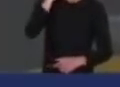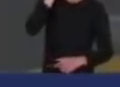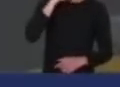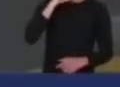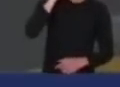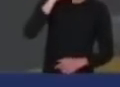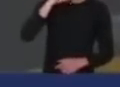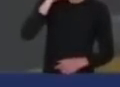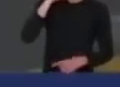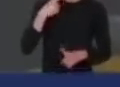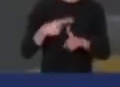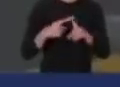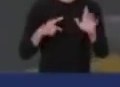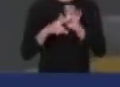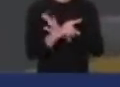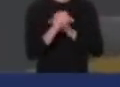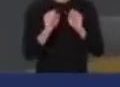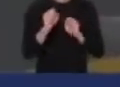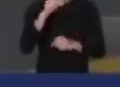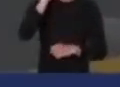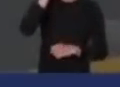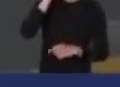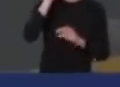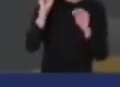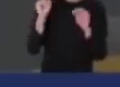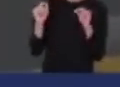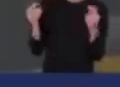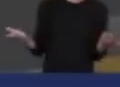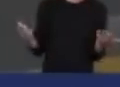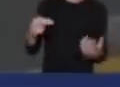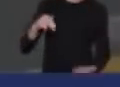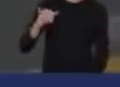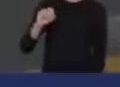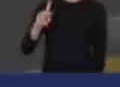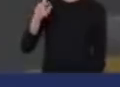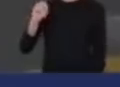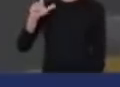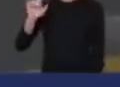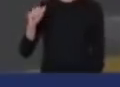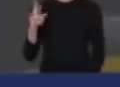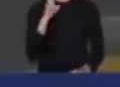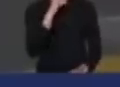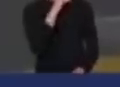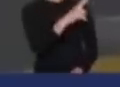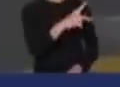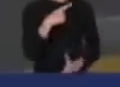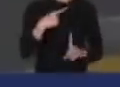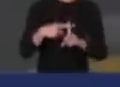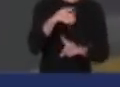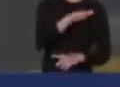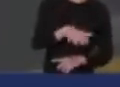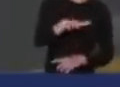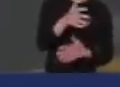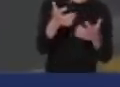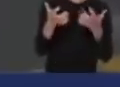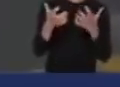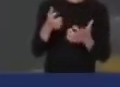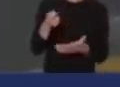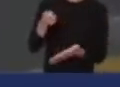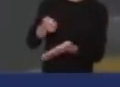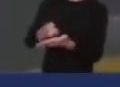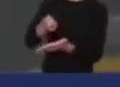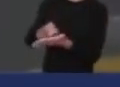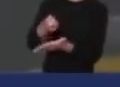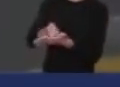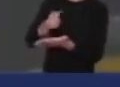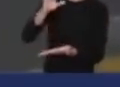mais da metade, pensam exatamente que nem ele, Júlio. Ele foi aplaudido por um monte de gente ontem, quando ele falou. Eu preciso só colocar um contraponto